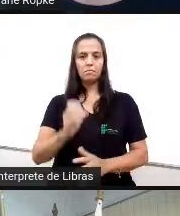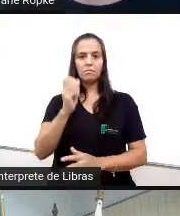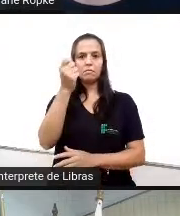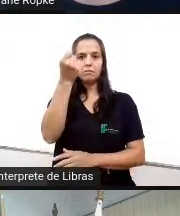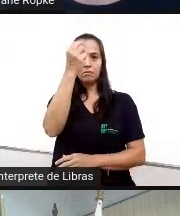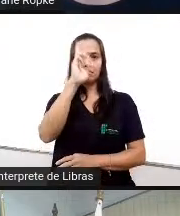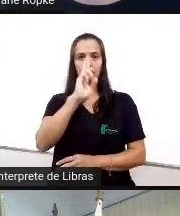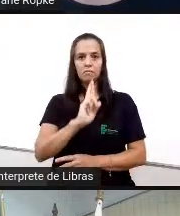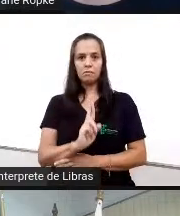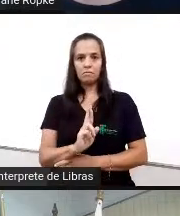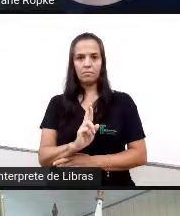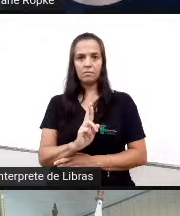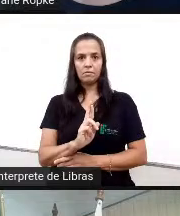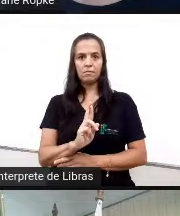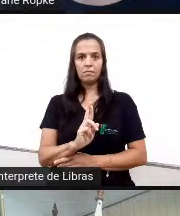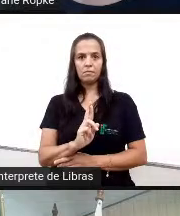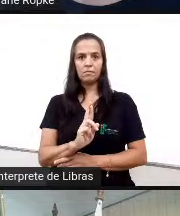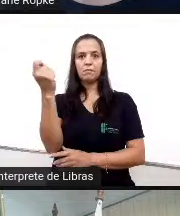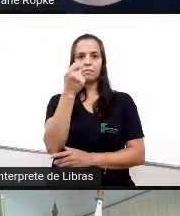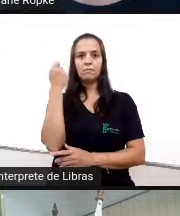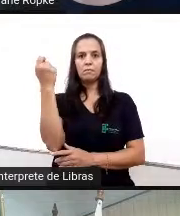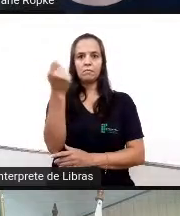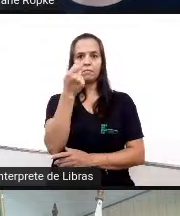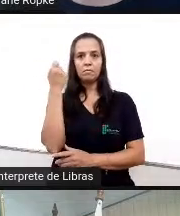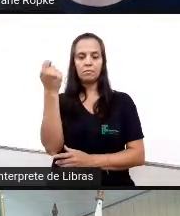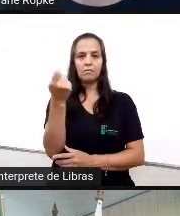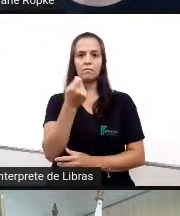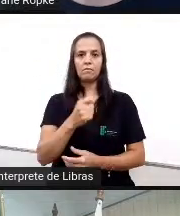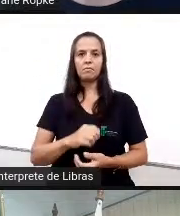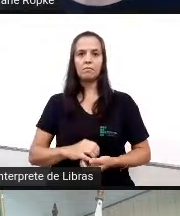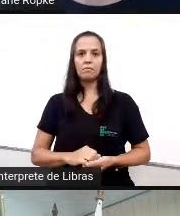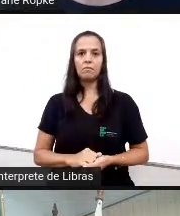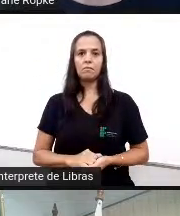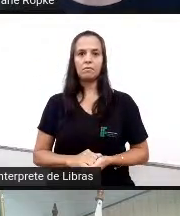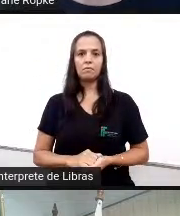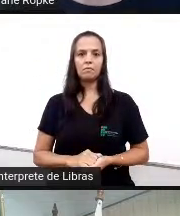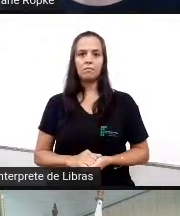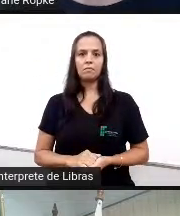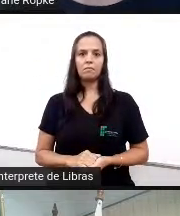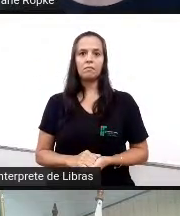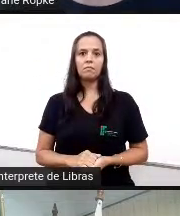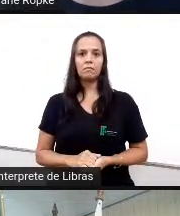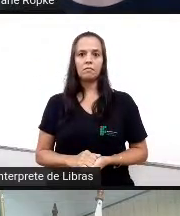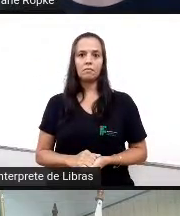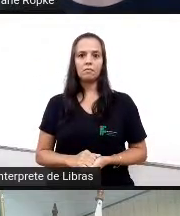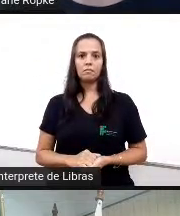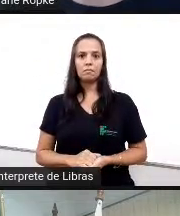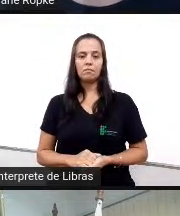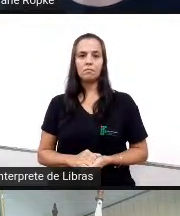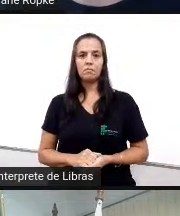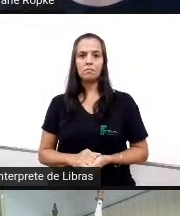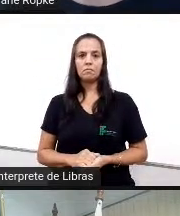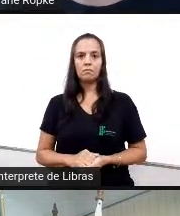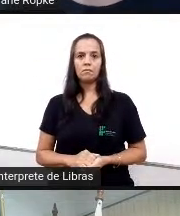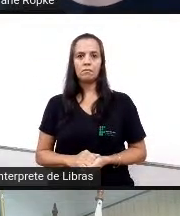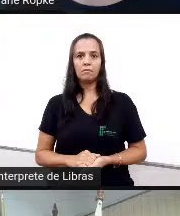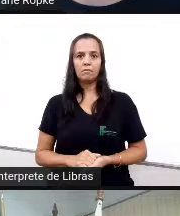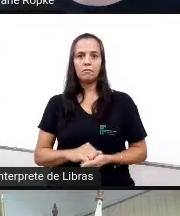Souza, natural da cidade de Santa Rosa, estado do Rio Grande do Sul.